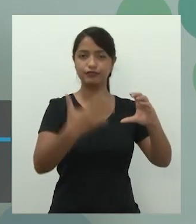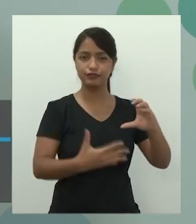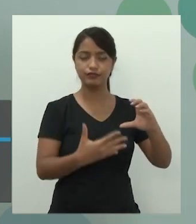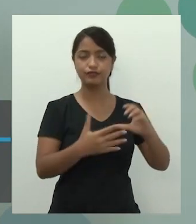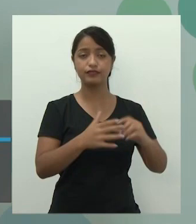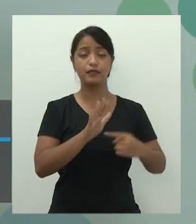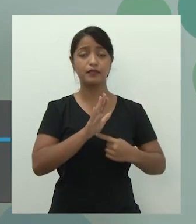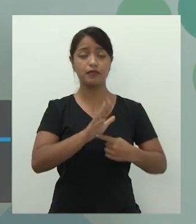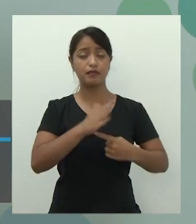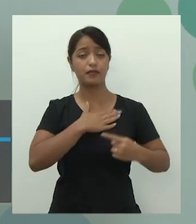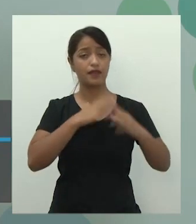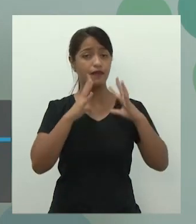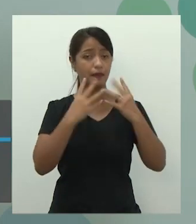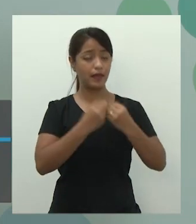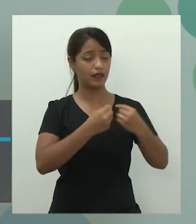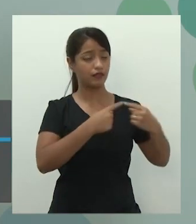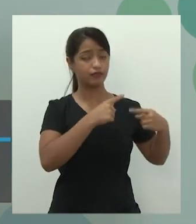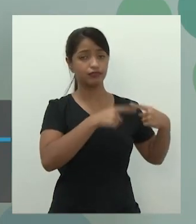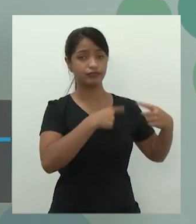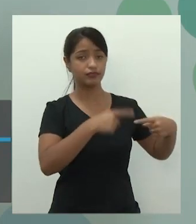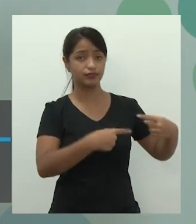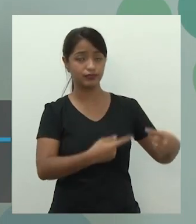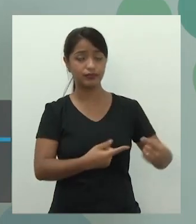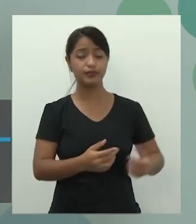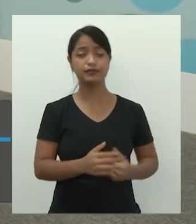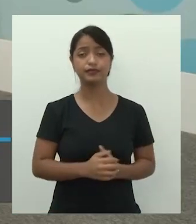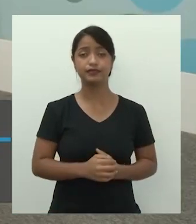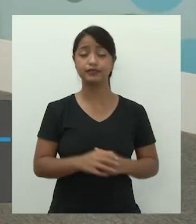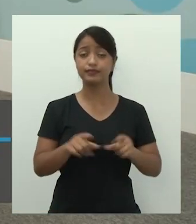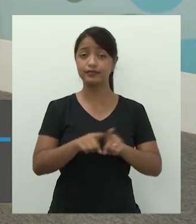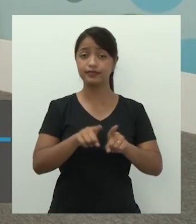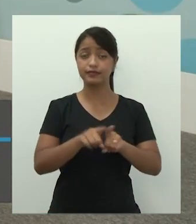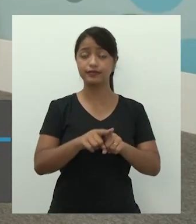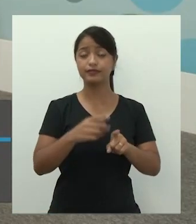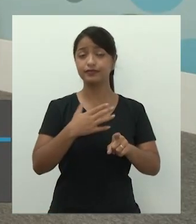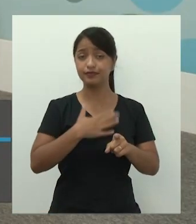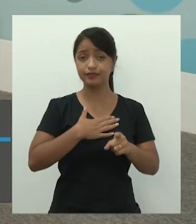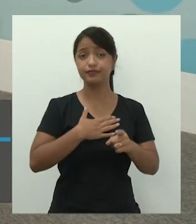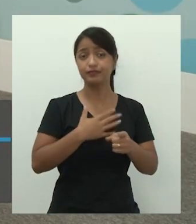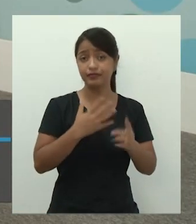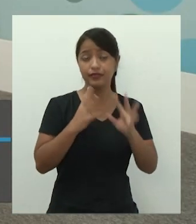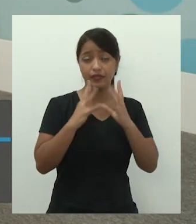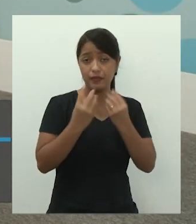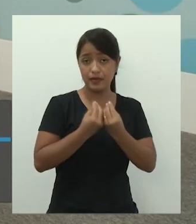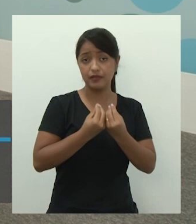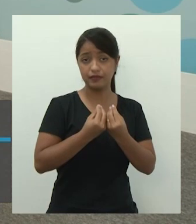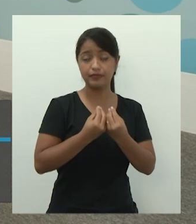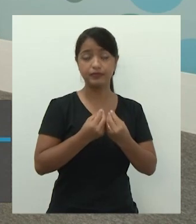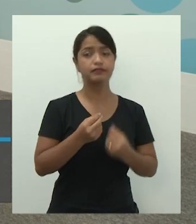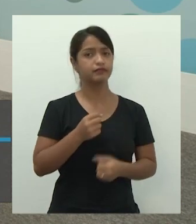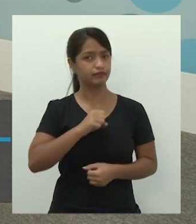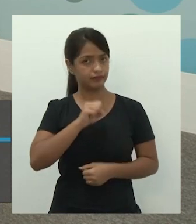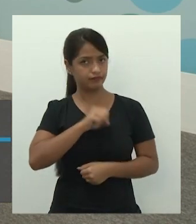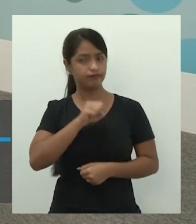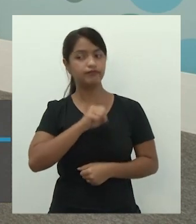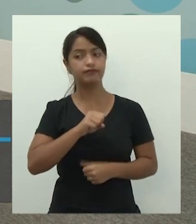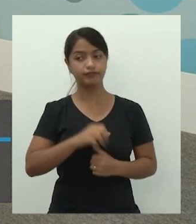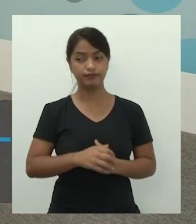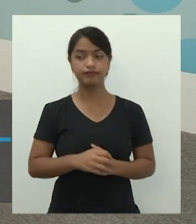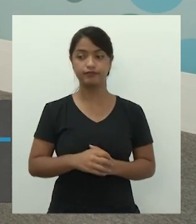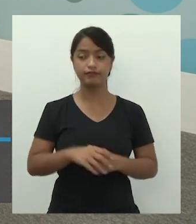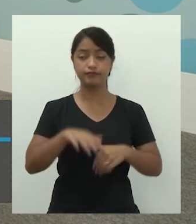sua linhagem, a sua ancestralidade, a família a qual eles vieram, né? Exatamente. E às vezes o grau